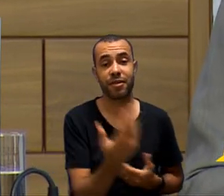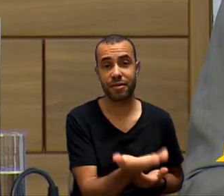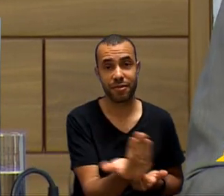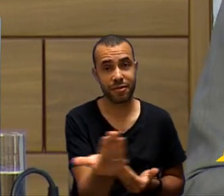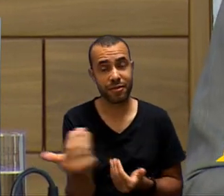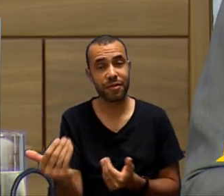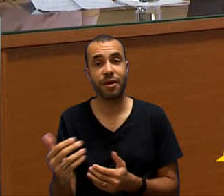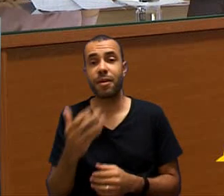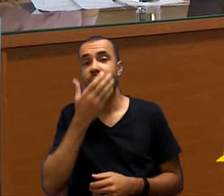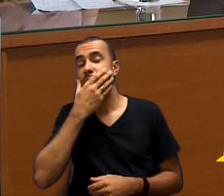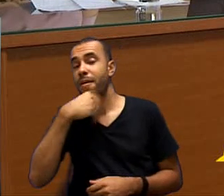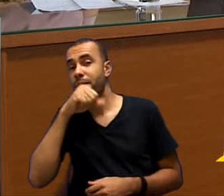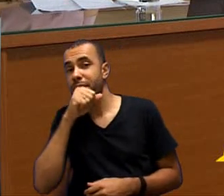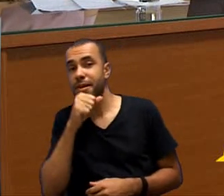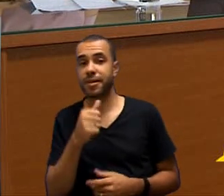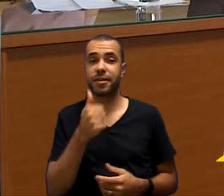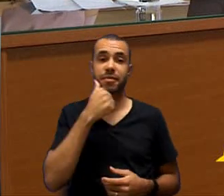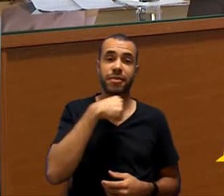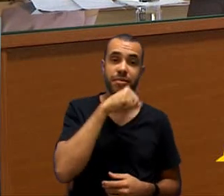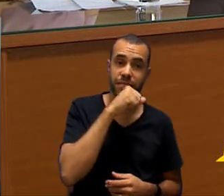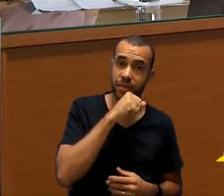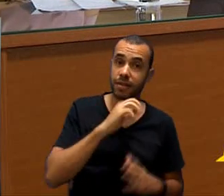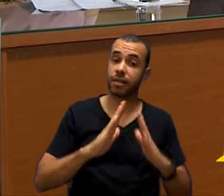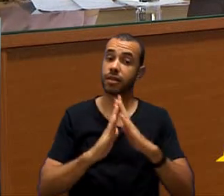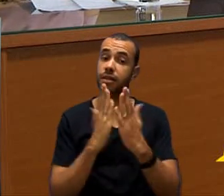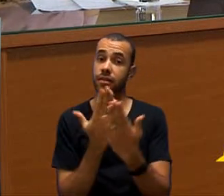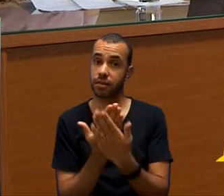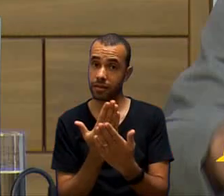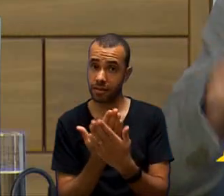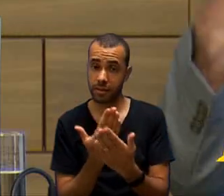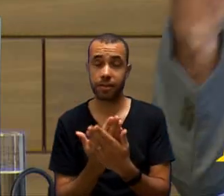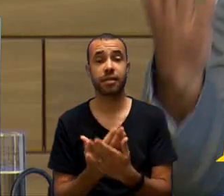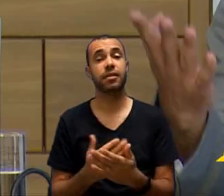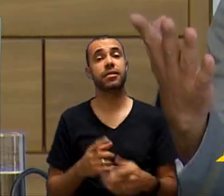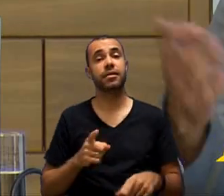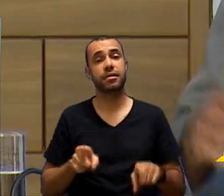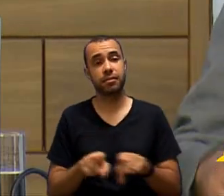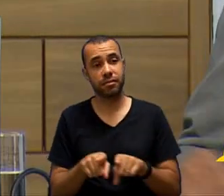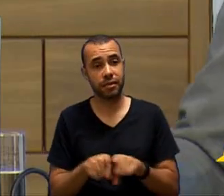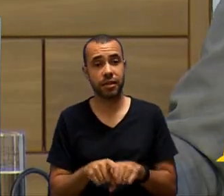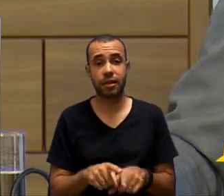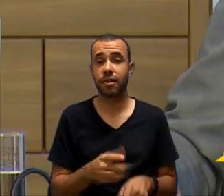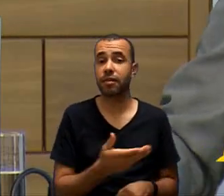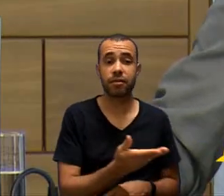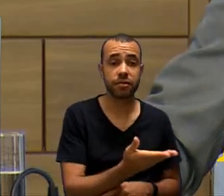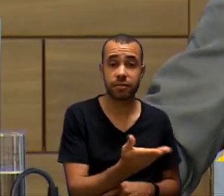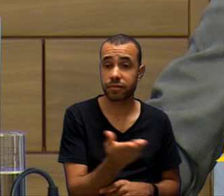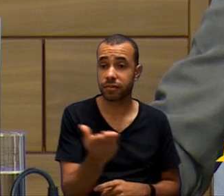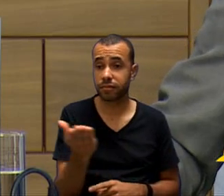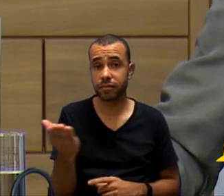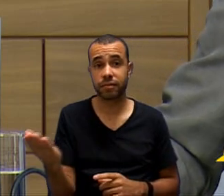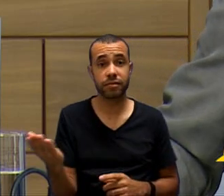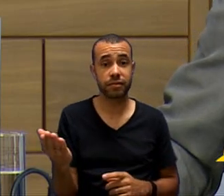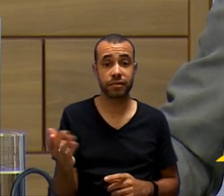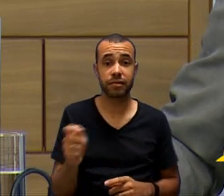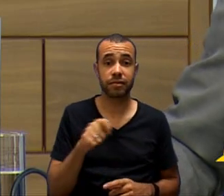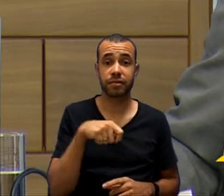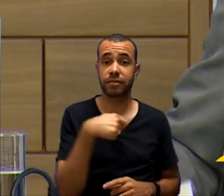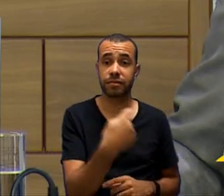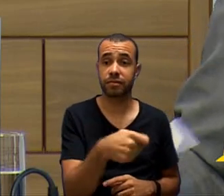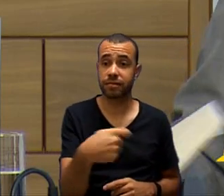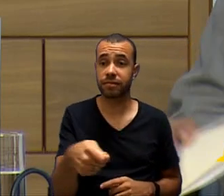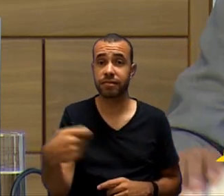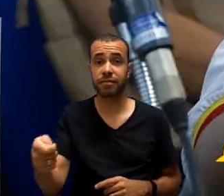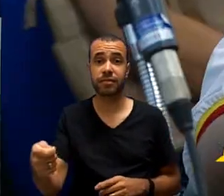as escolas que participaram, porque sem vocês também, vocês são a razão de existir esse projeto. Eu